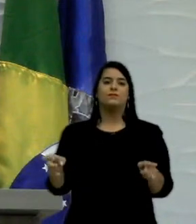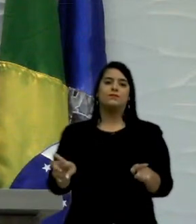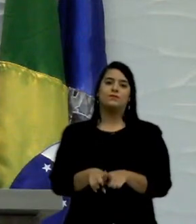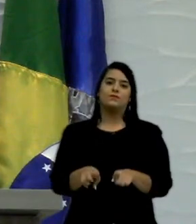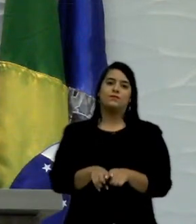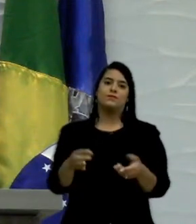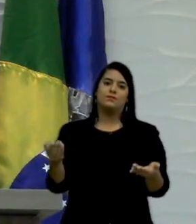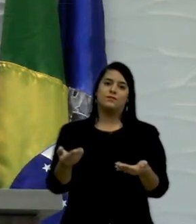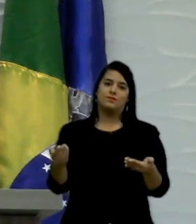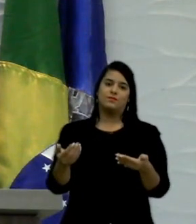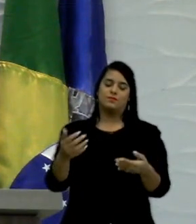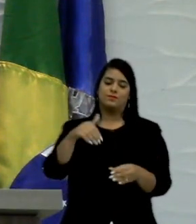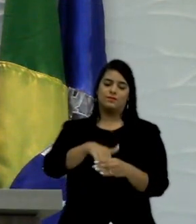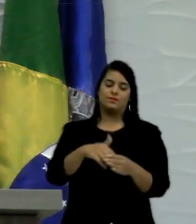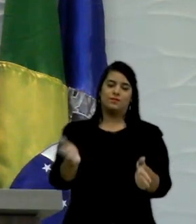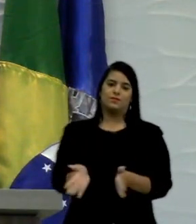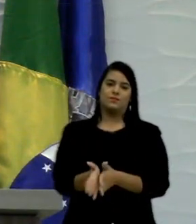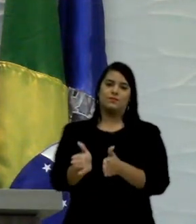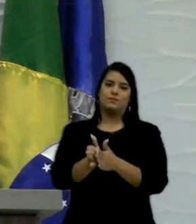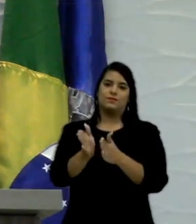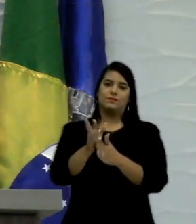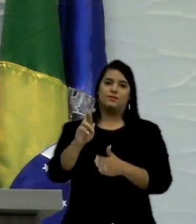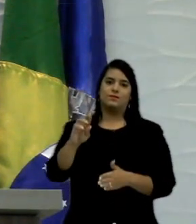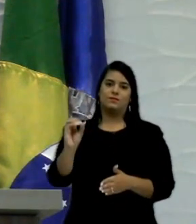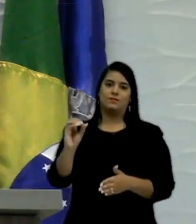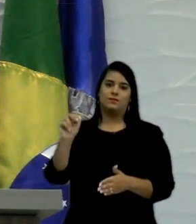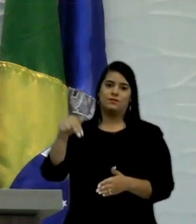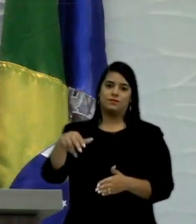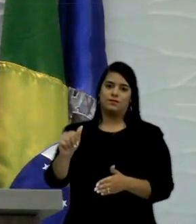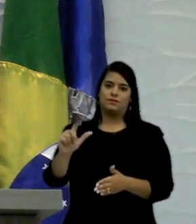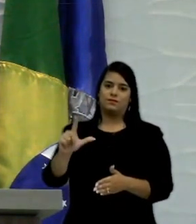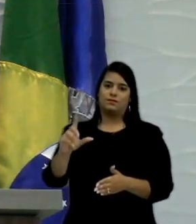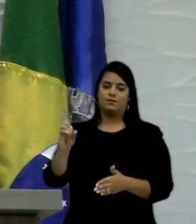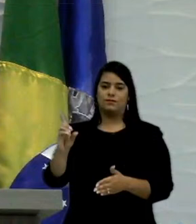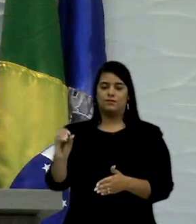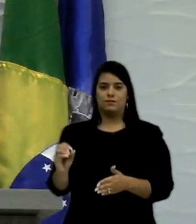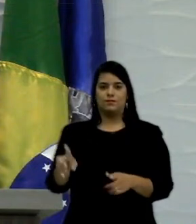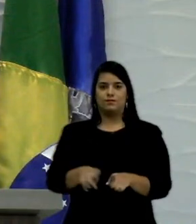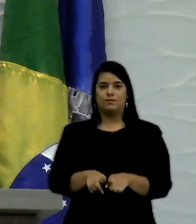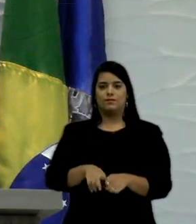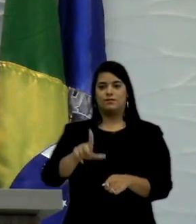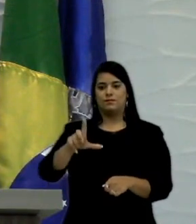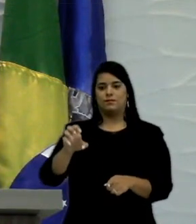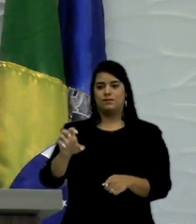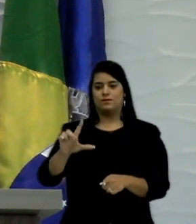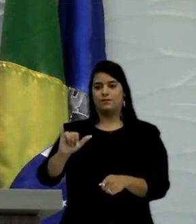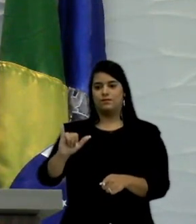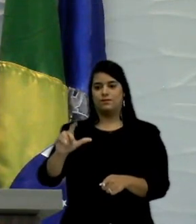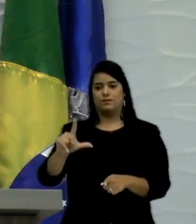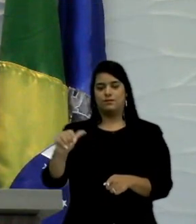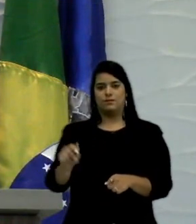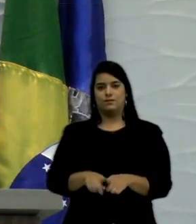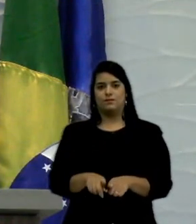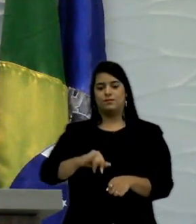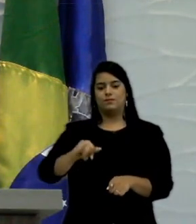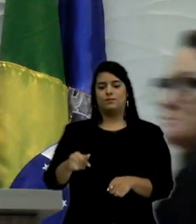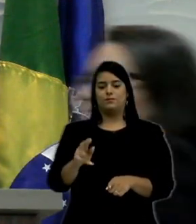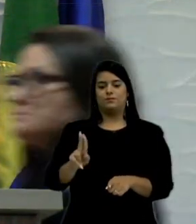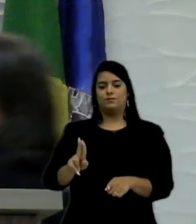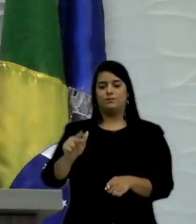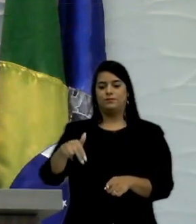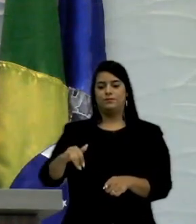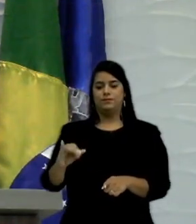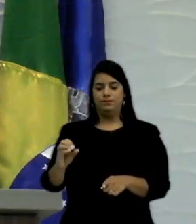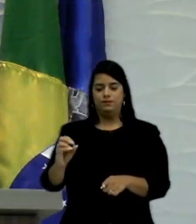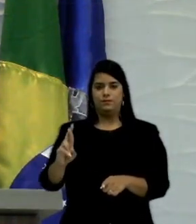hoje, encaminhar os votos de felicitação ao nosso amigo Ronaldo Campos, Leila Barros, Juninho Barros, né, conhecido